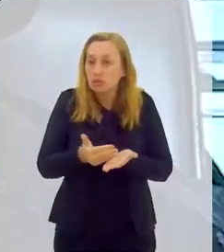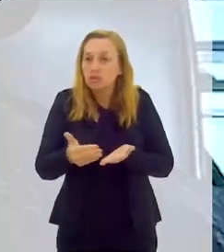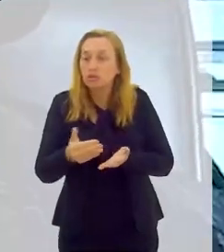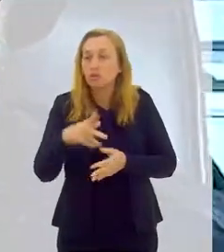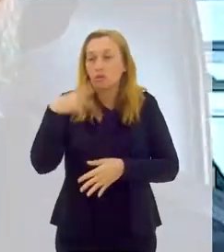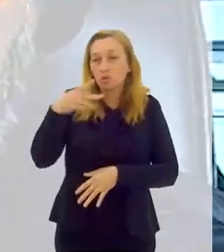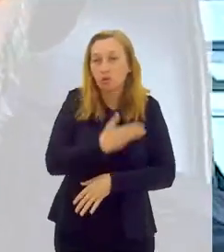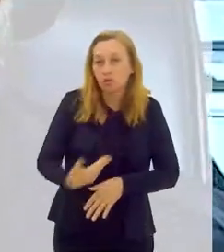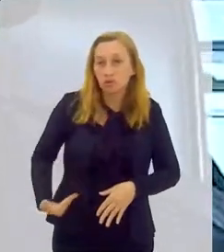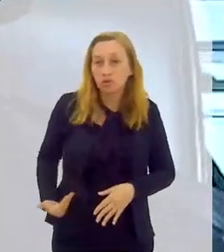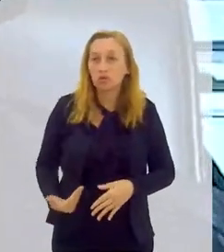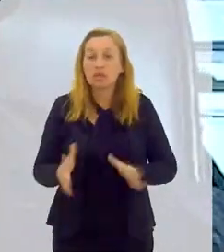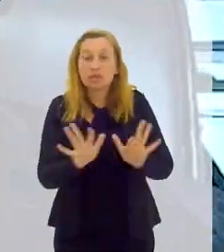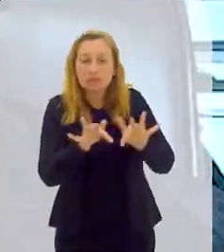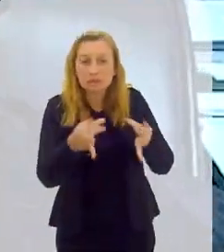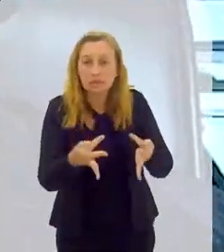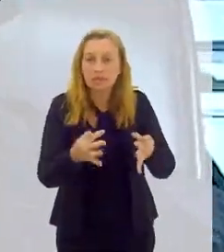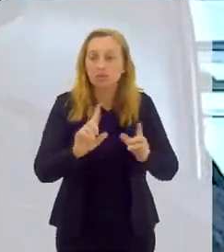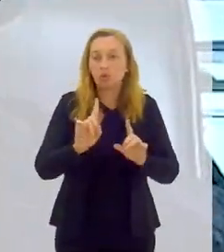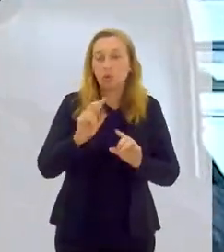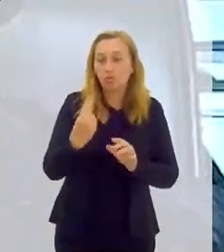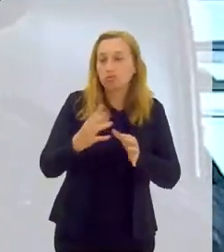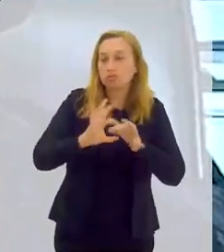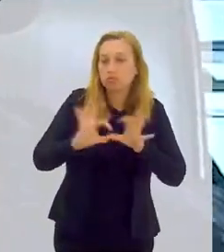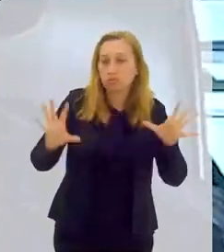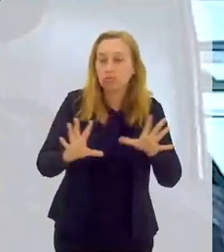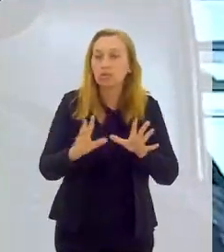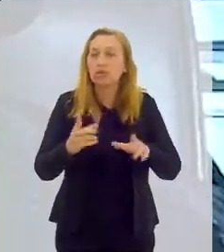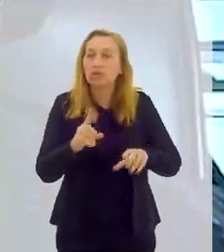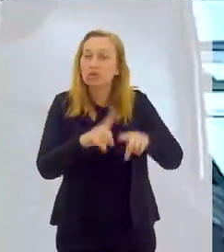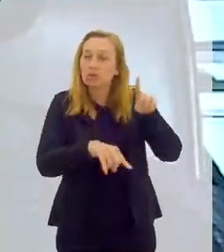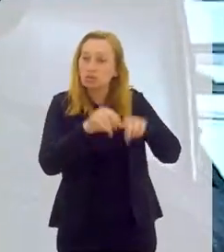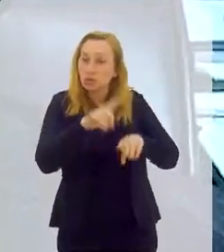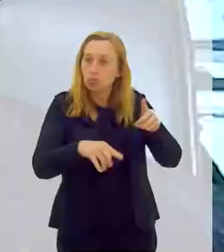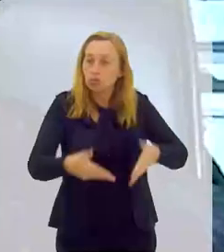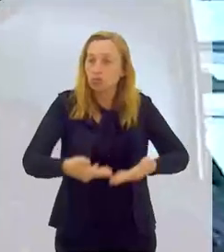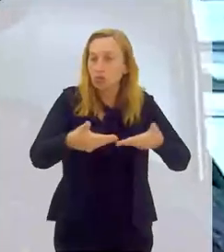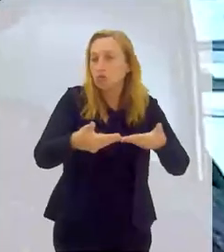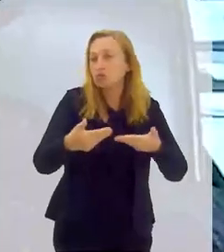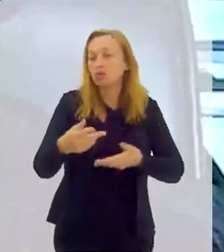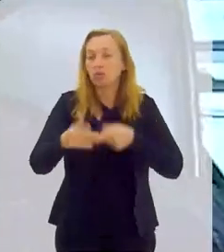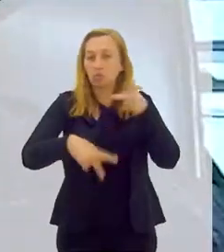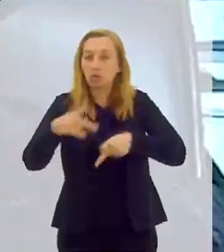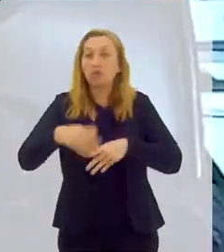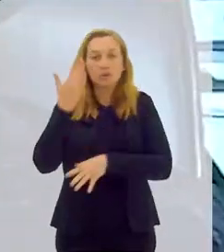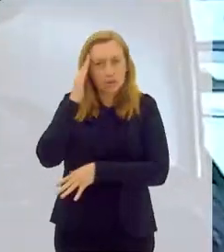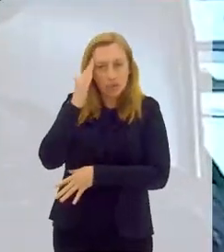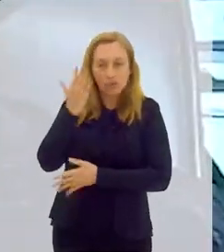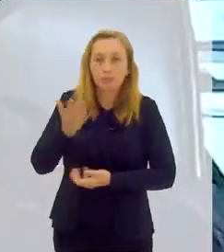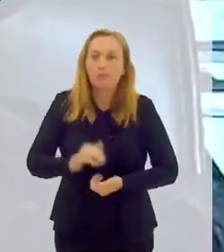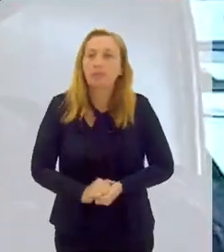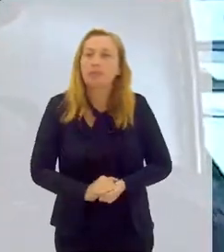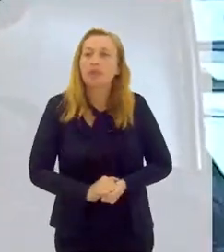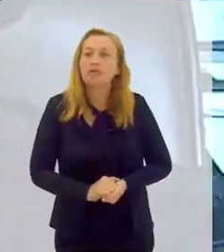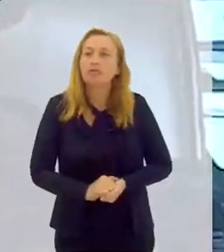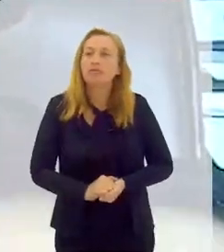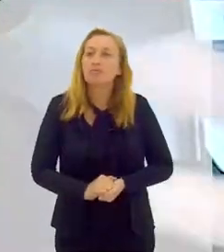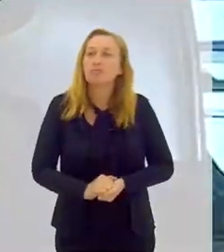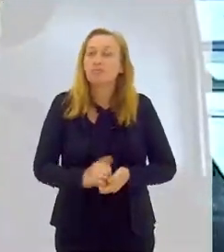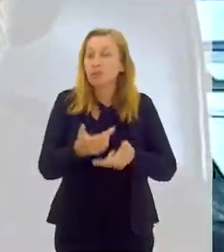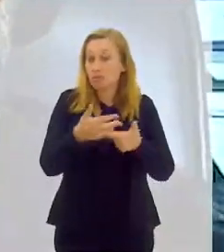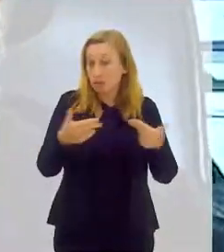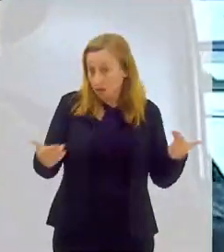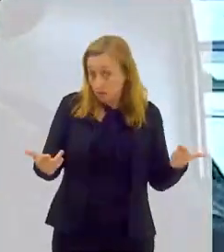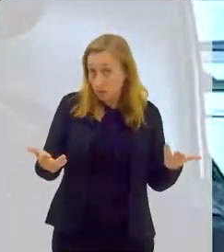políticas públicas, seja no município, seja no Estado, colocar esses produtos a serviço da população, entende? Produção